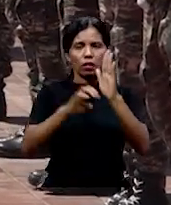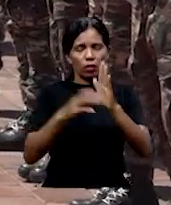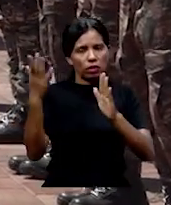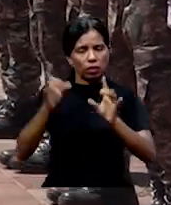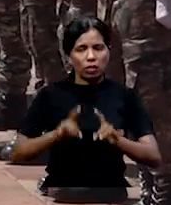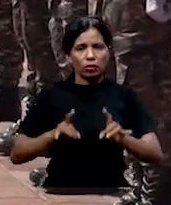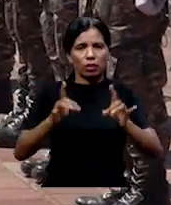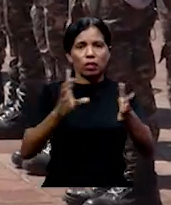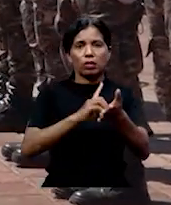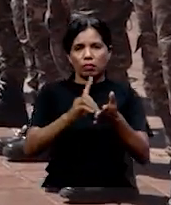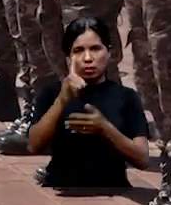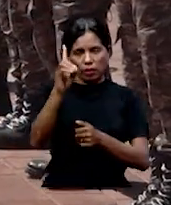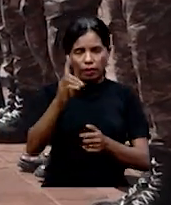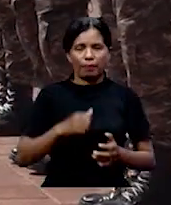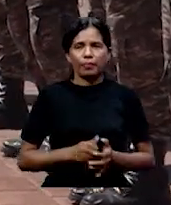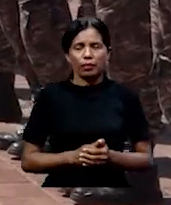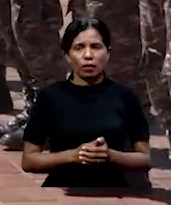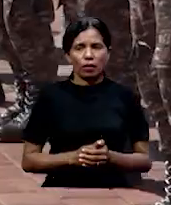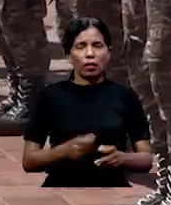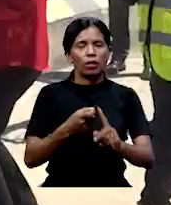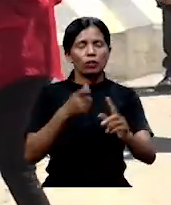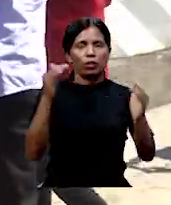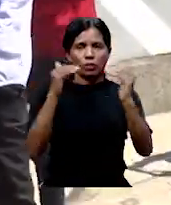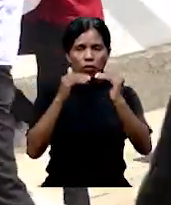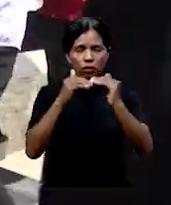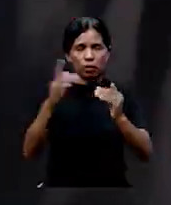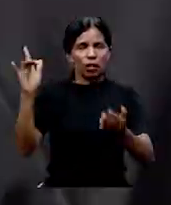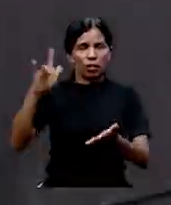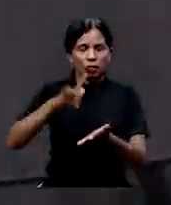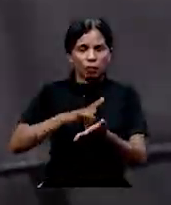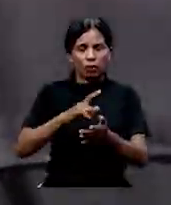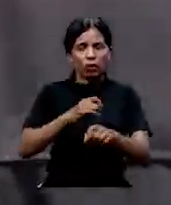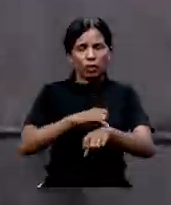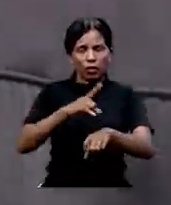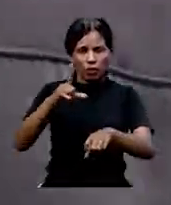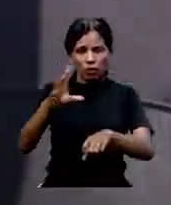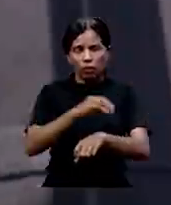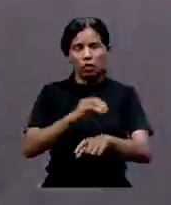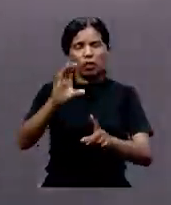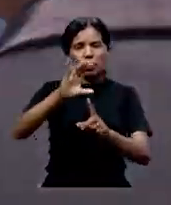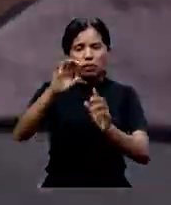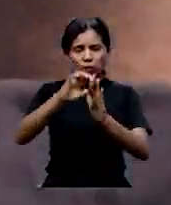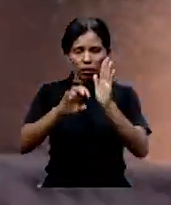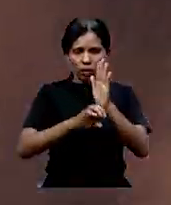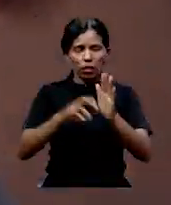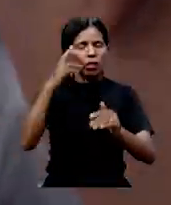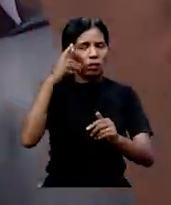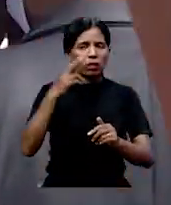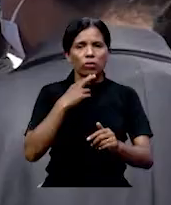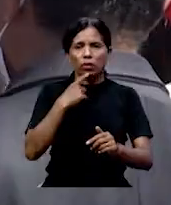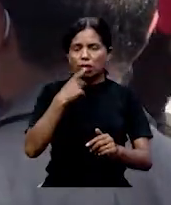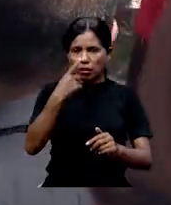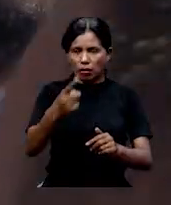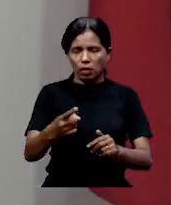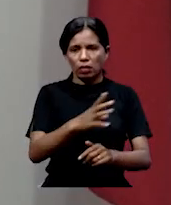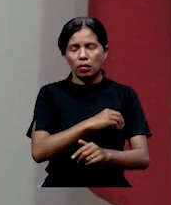quase a semana ida. No Ney Lius Conferência de Imprensa e Aeroporto Internacional, Nicolau Lobato, chefe Estado, José Ramos Horta, Teten,